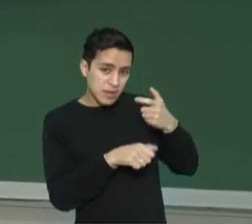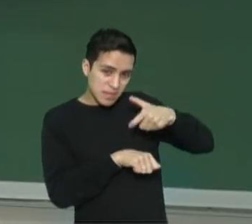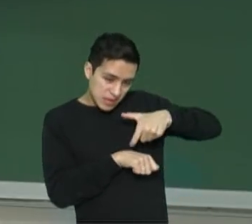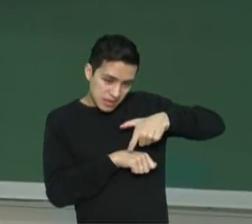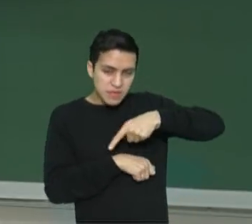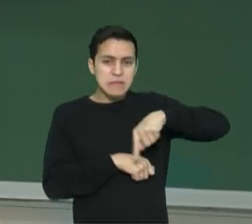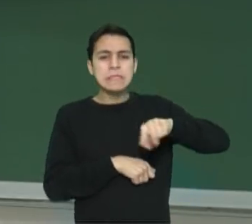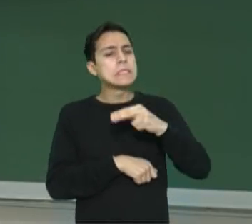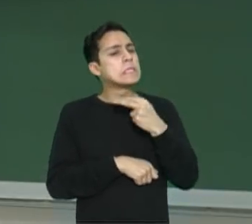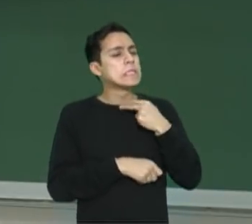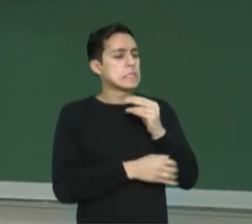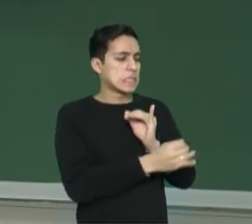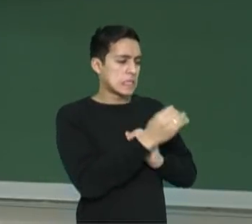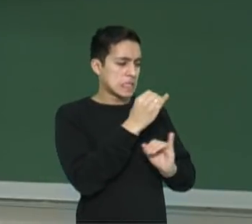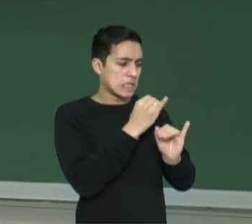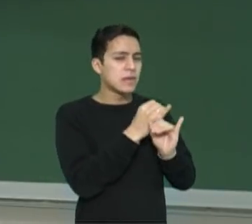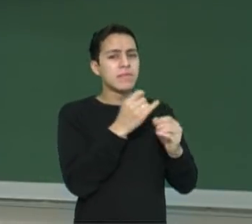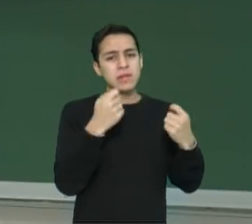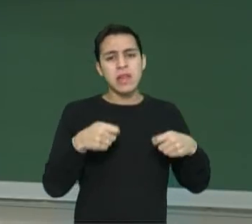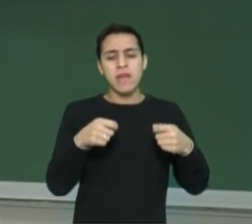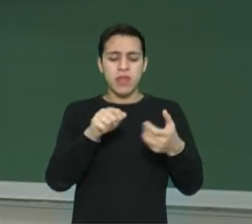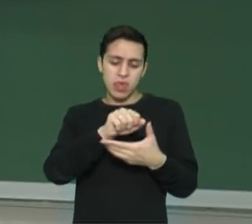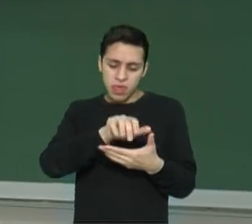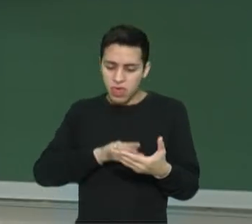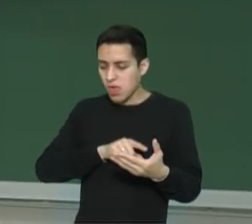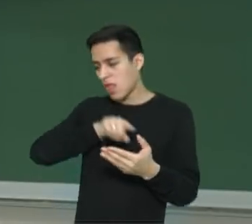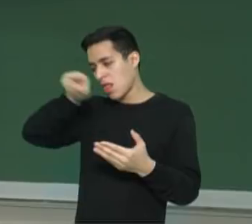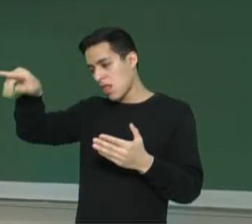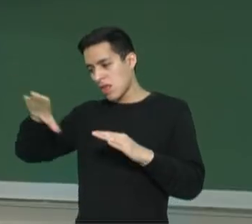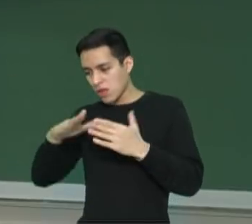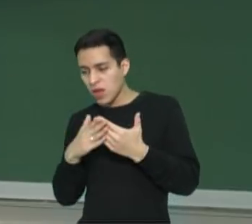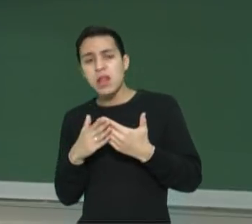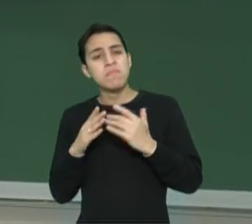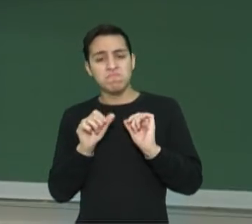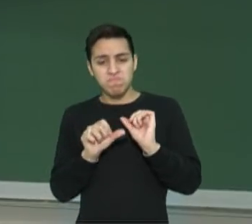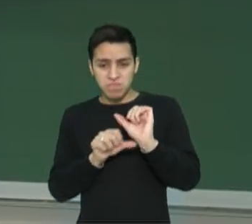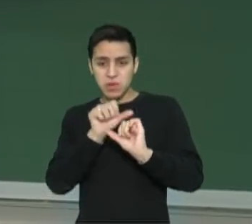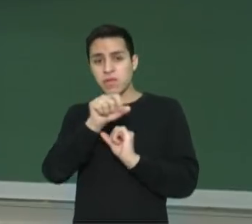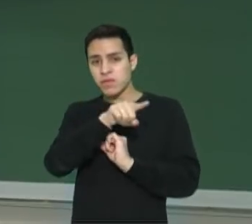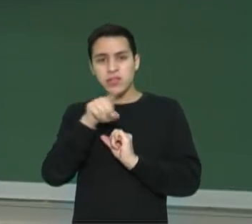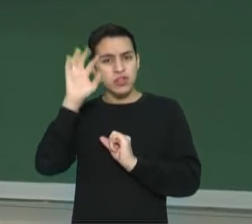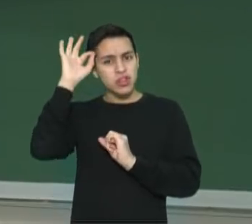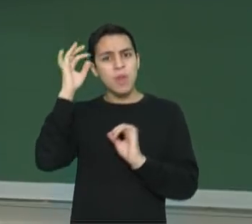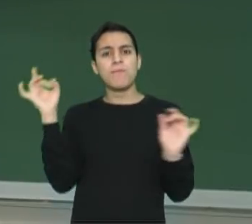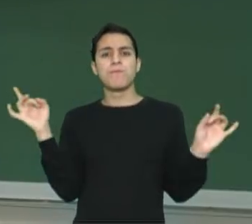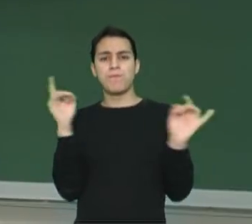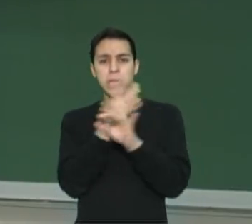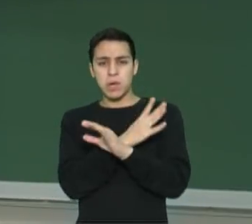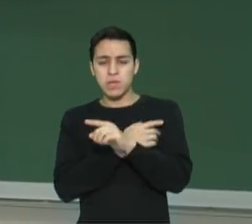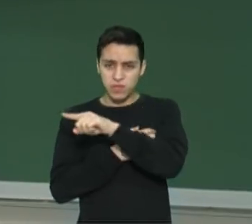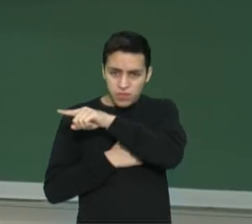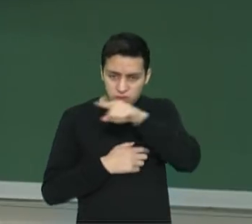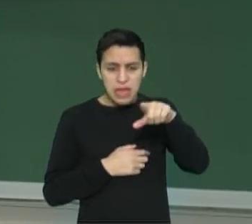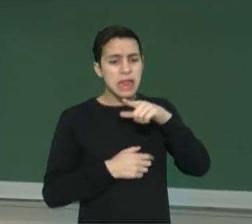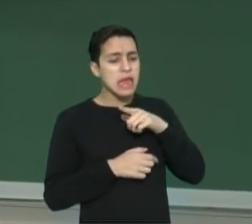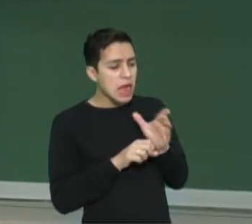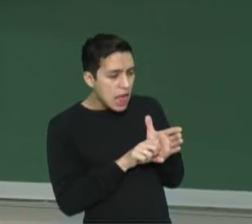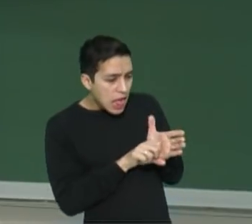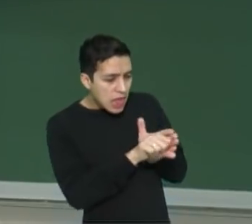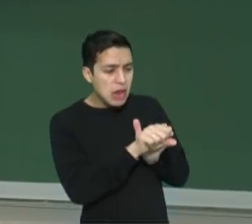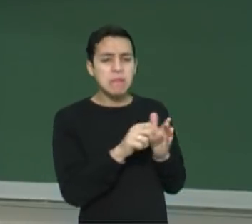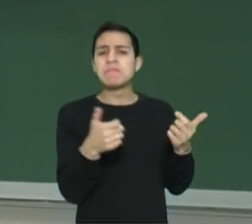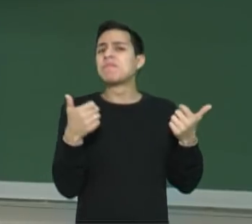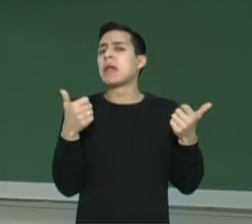não conseguia. Você tinha que entregar na escola. Mas se de repente mudou, você conseguiu, agora você está no Google Class,